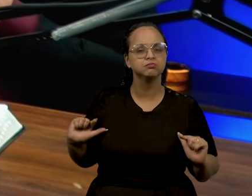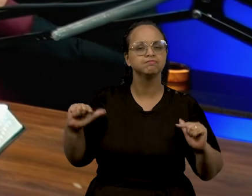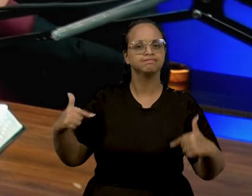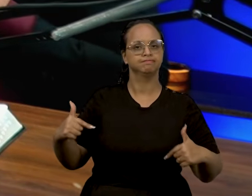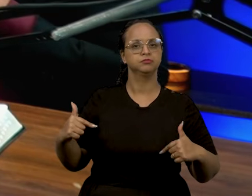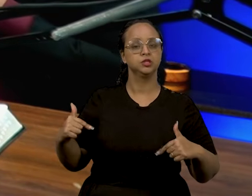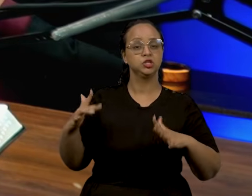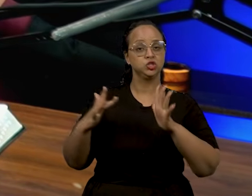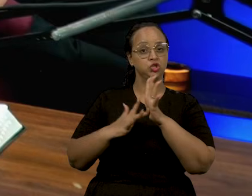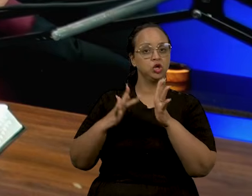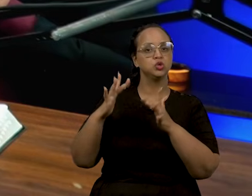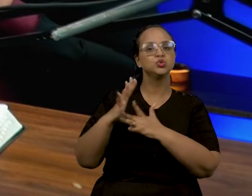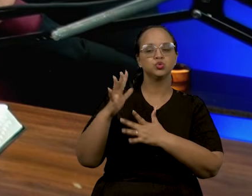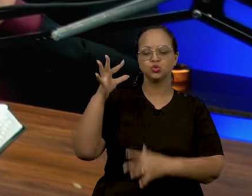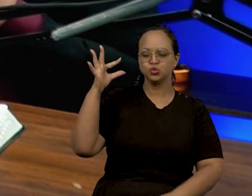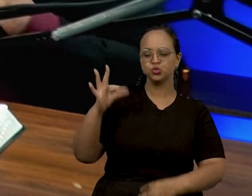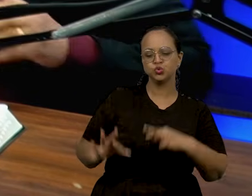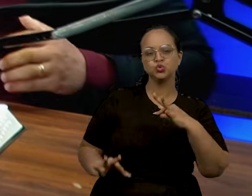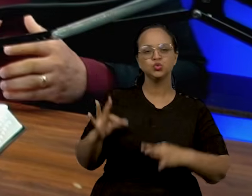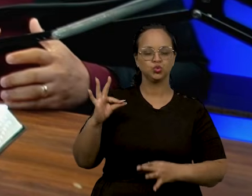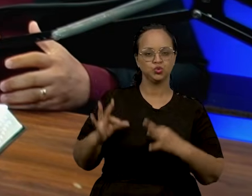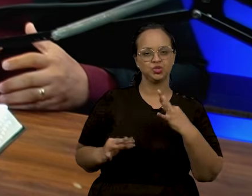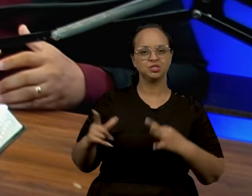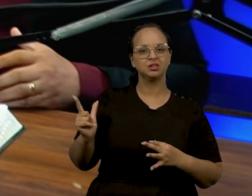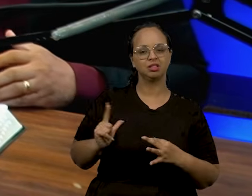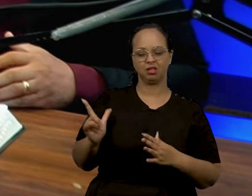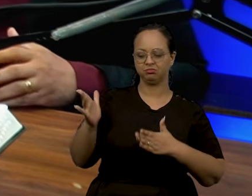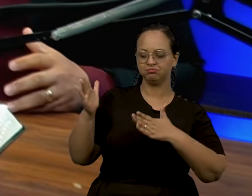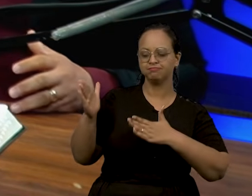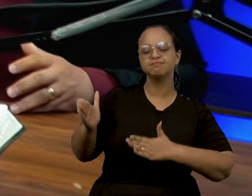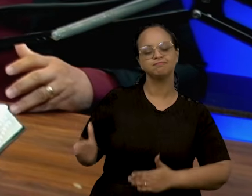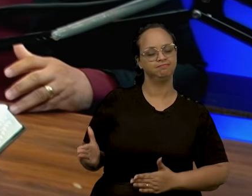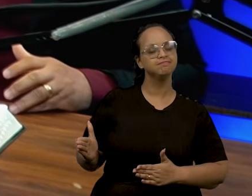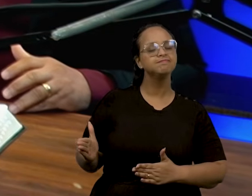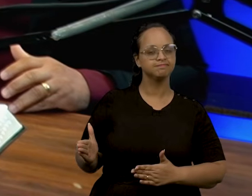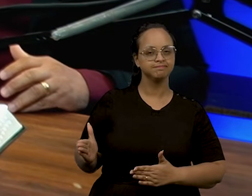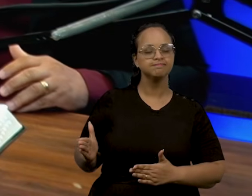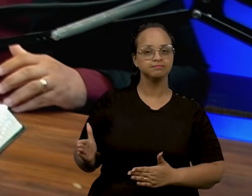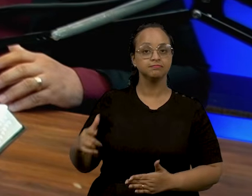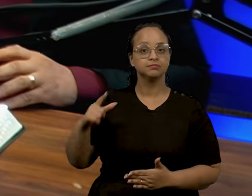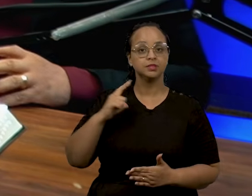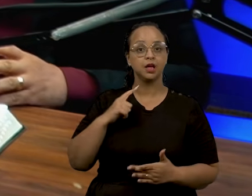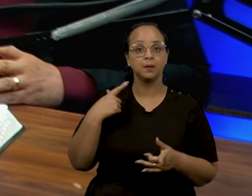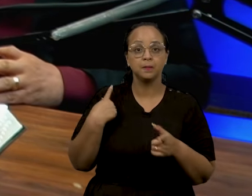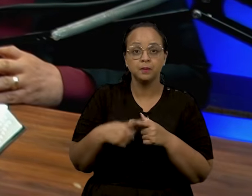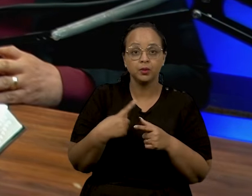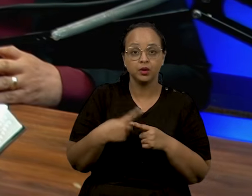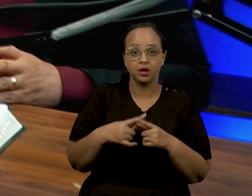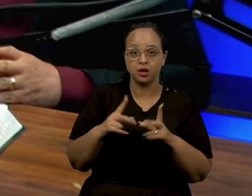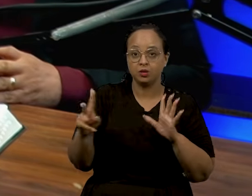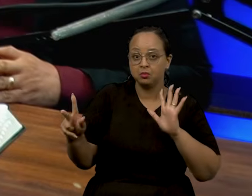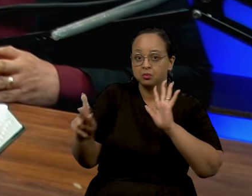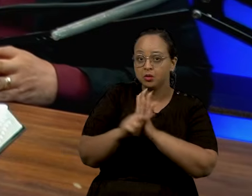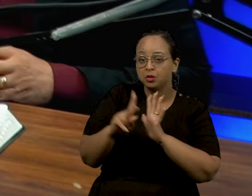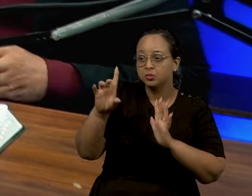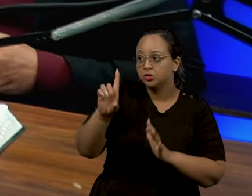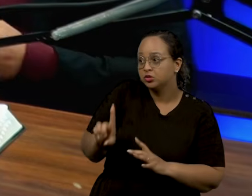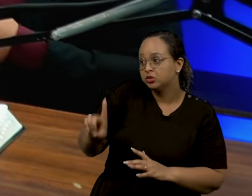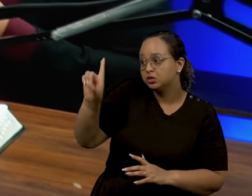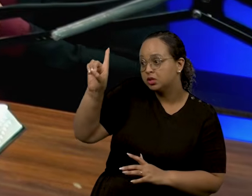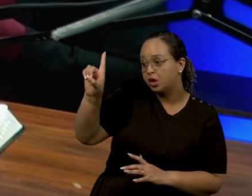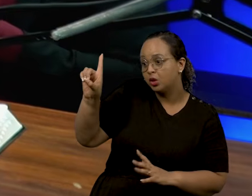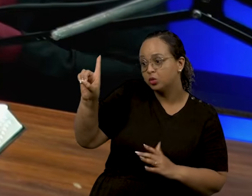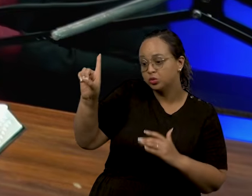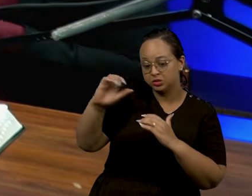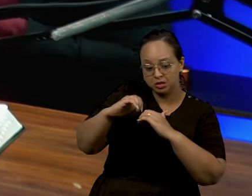questões terrenas são terrenas, são materiais. E nós vemos que quando